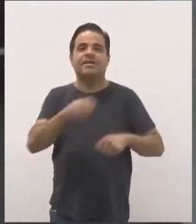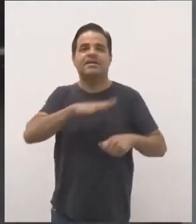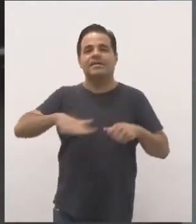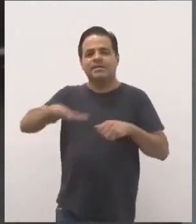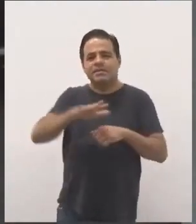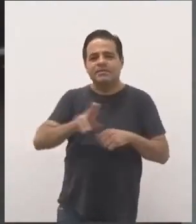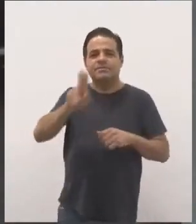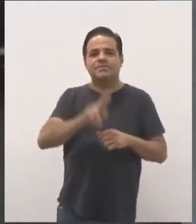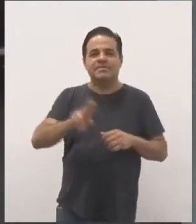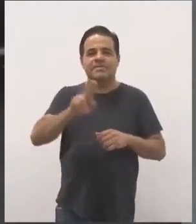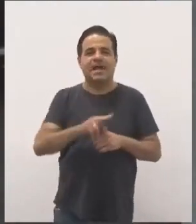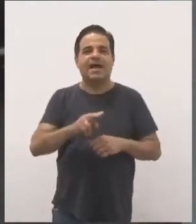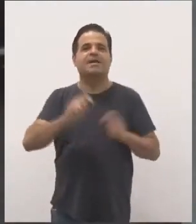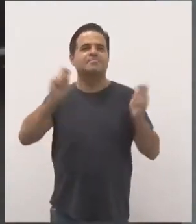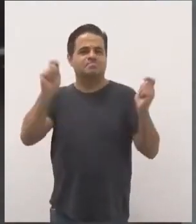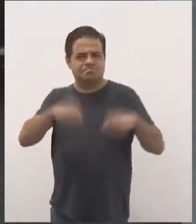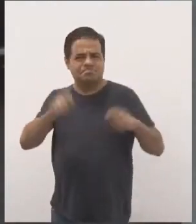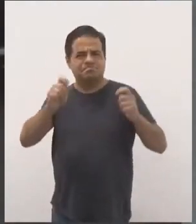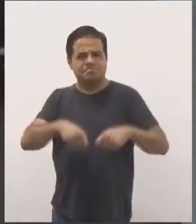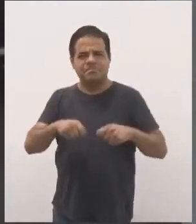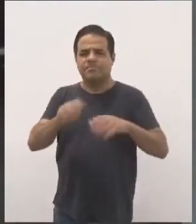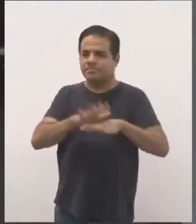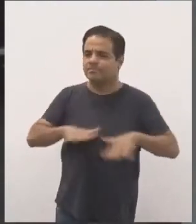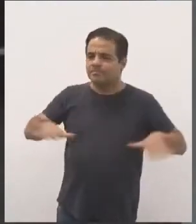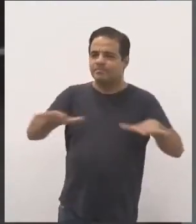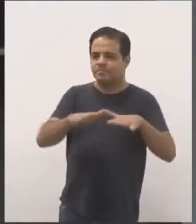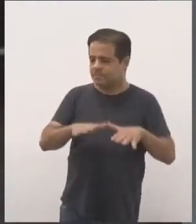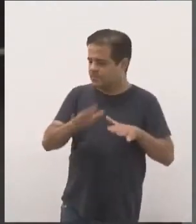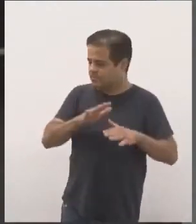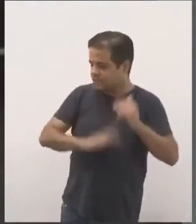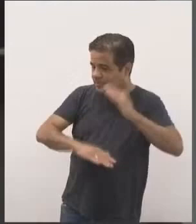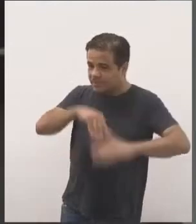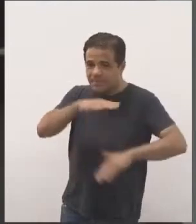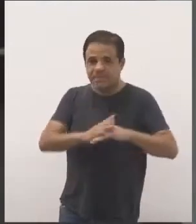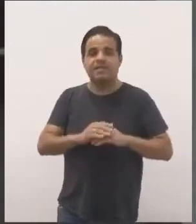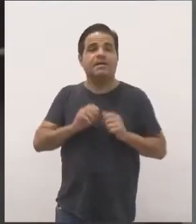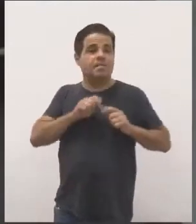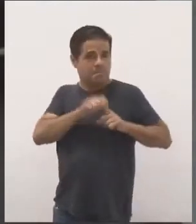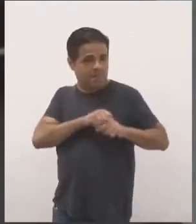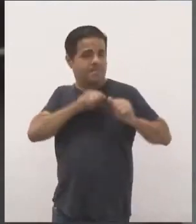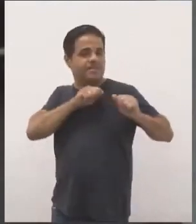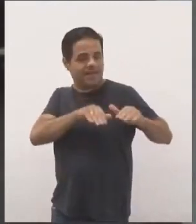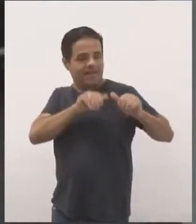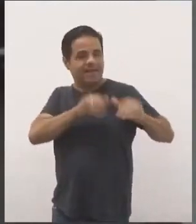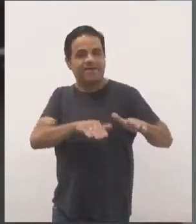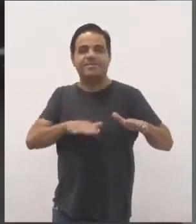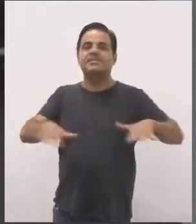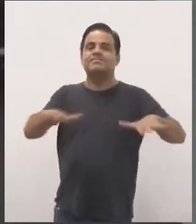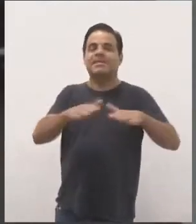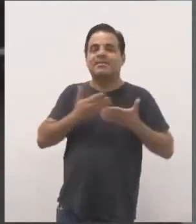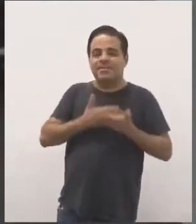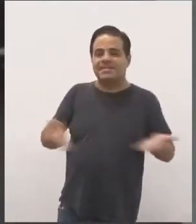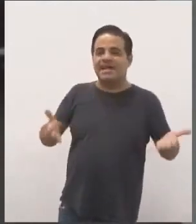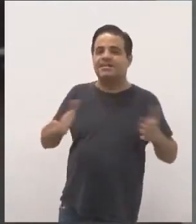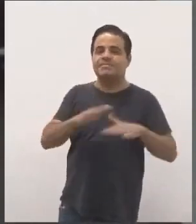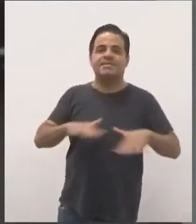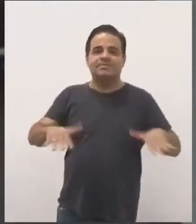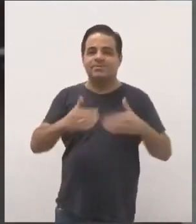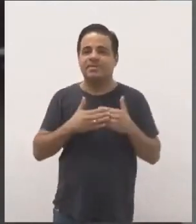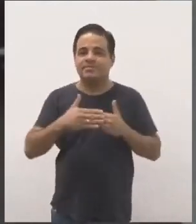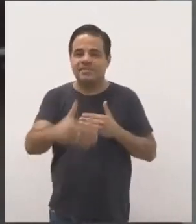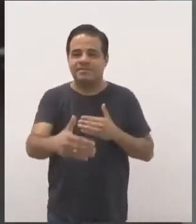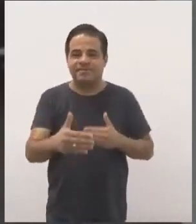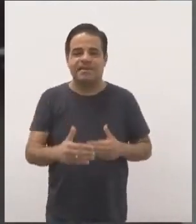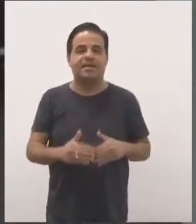usadas de forma protetiva para as ações de setembro. E tem um último objetivo, né, que é a